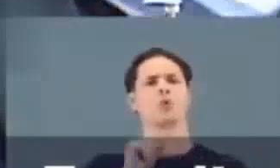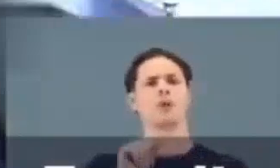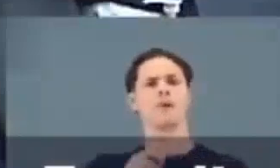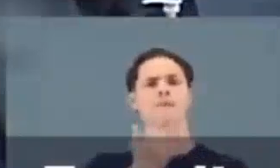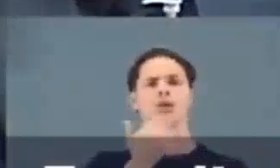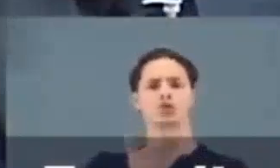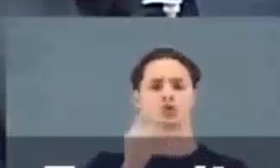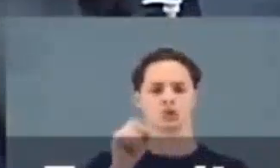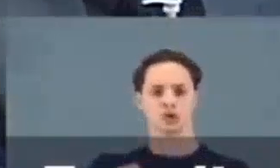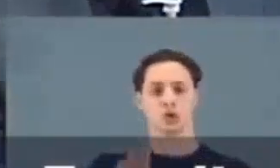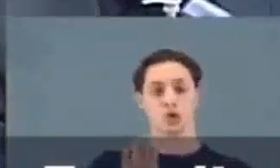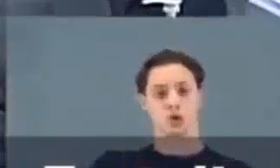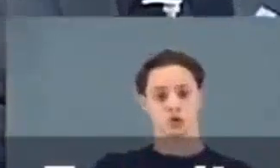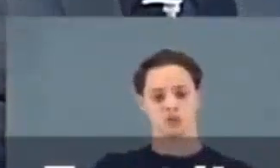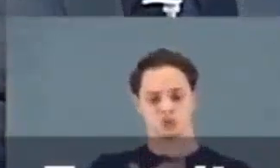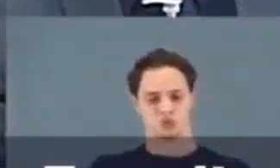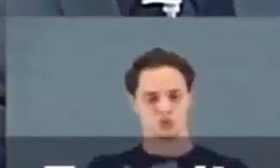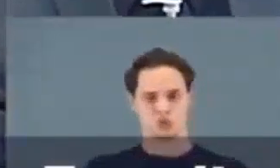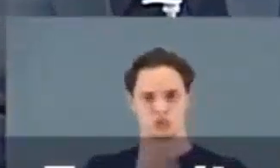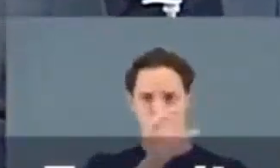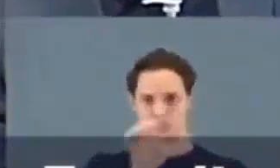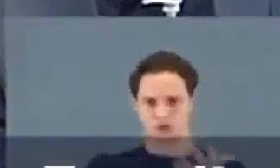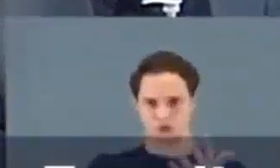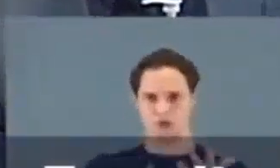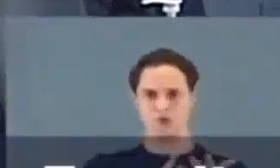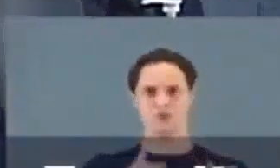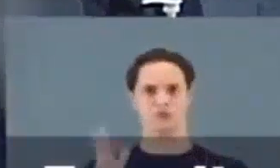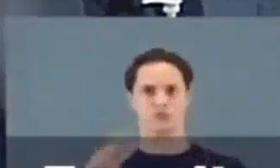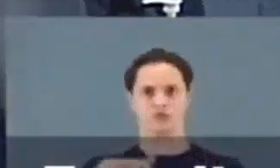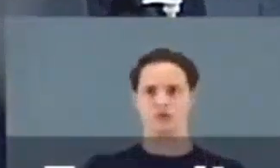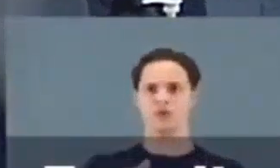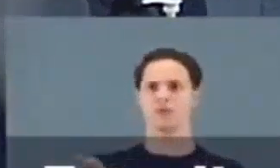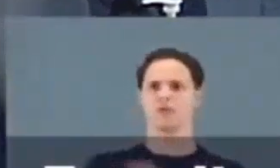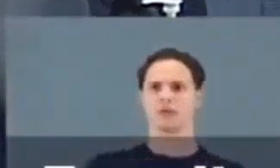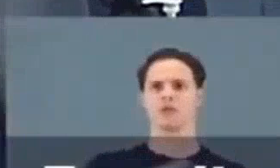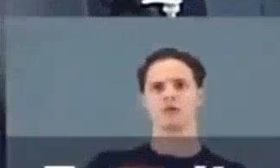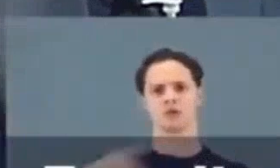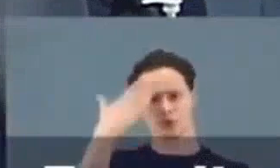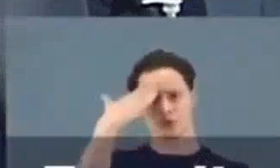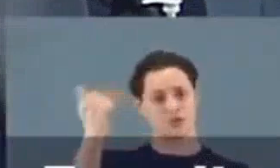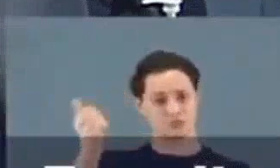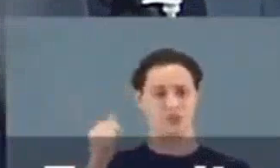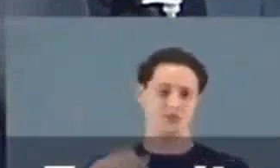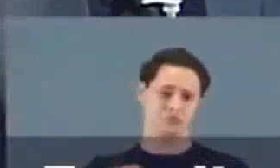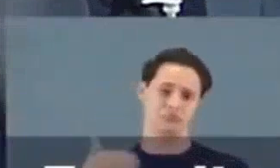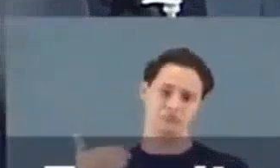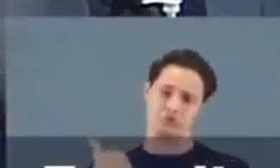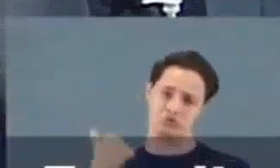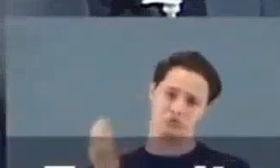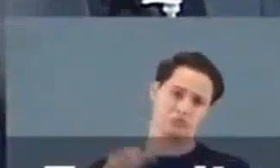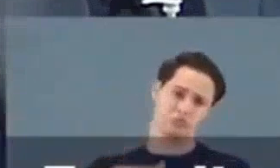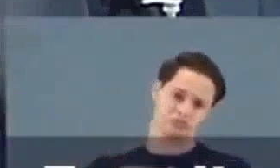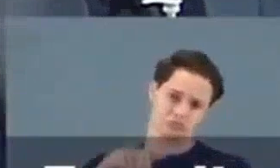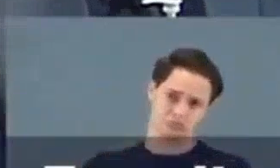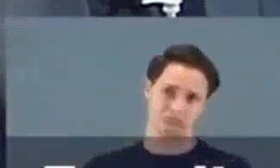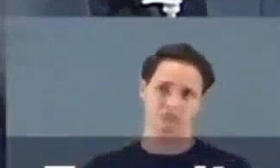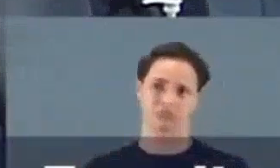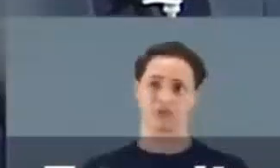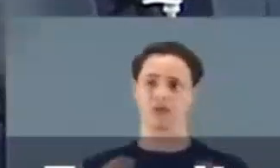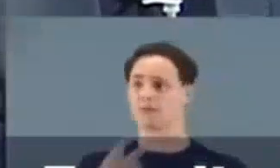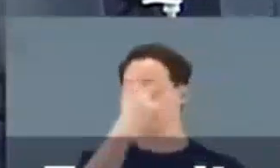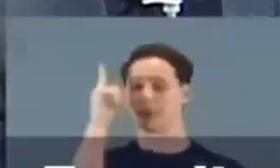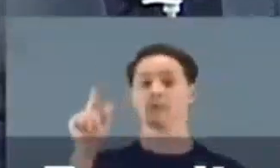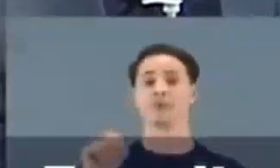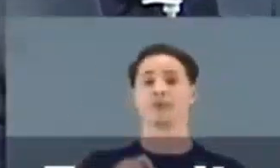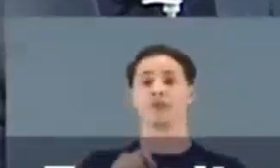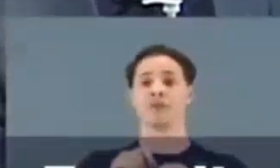Cópia desse estudo para a gente analisar e vir aqui preparado, que eu sabia que um dia eu ia ser chamado, já estava aí vazando na imprensa. E quem que fez aquela